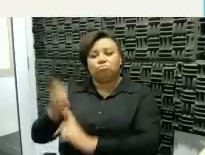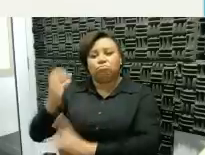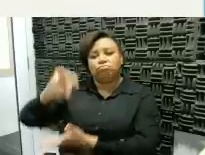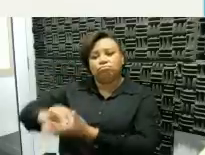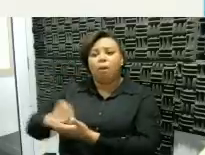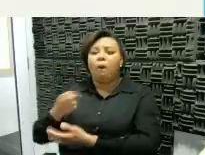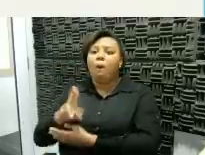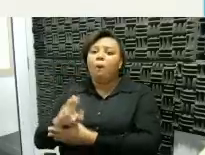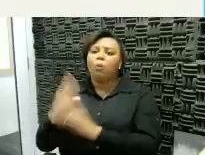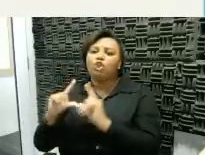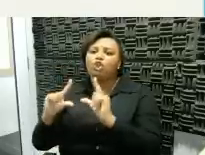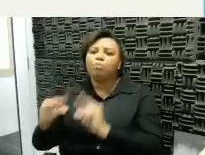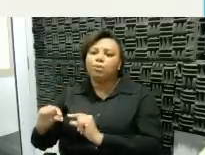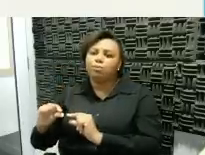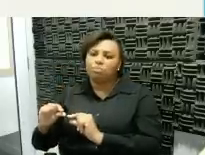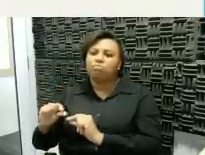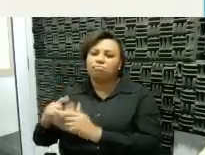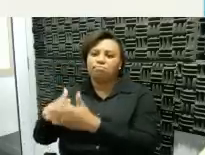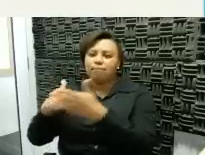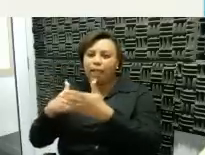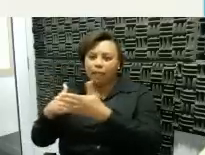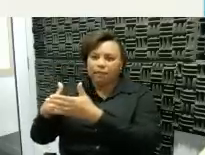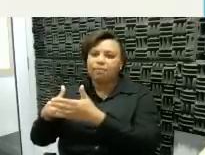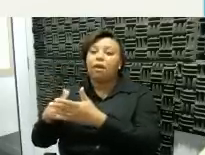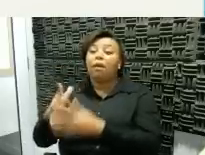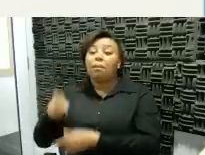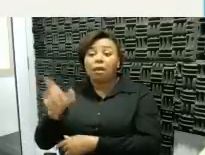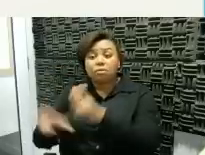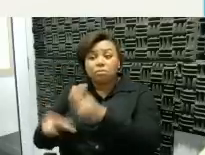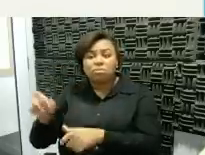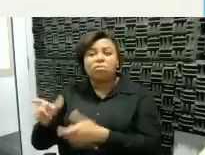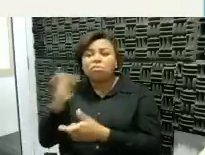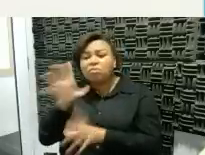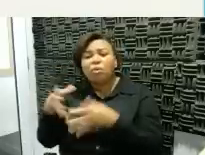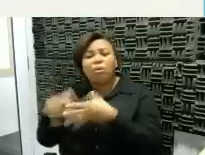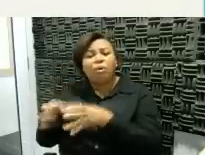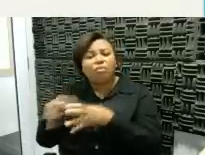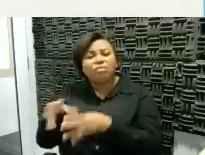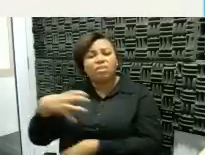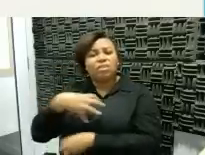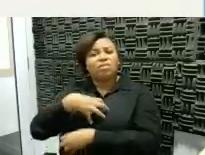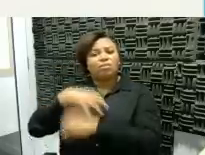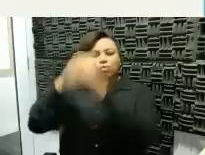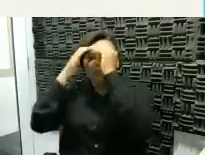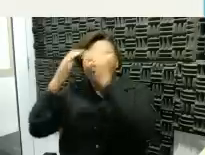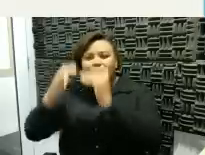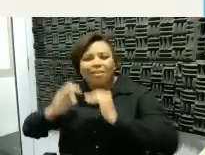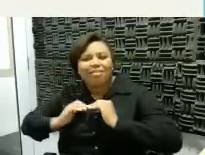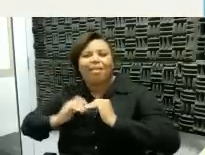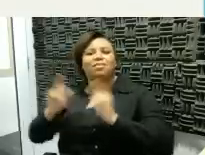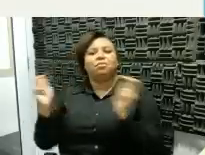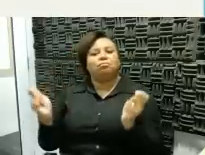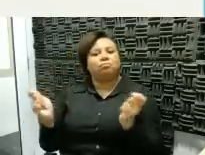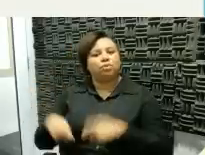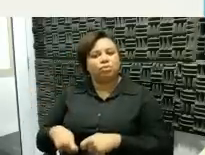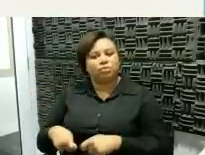pessoas consigam conviver se sentindo né respeitadas em condição né ã de igualdade de direitos